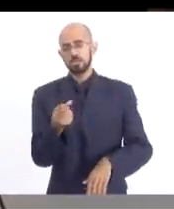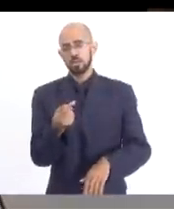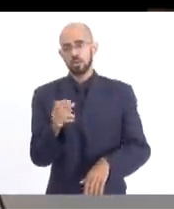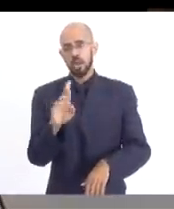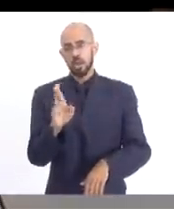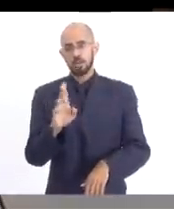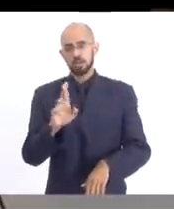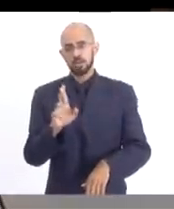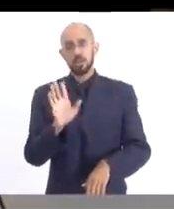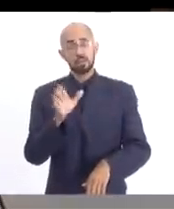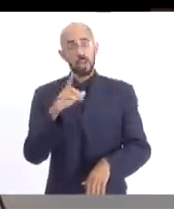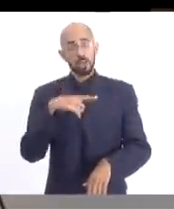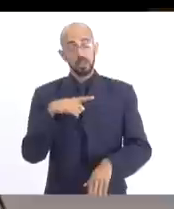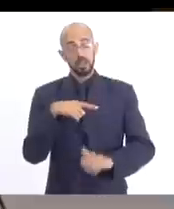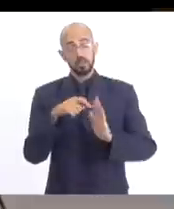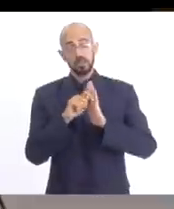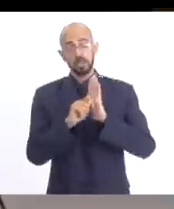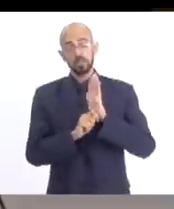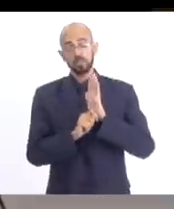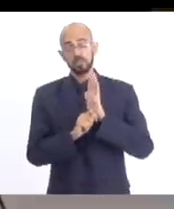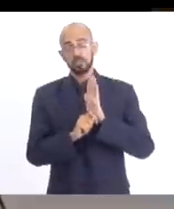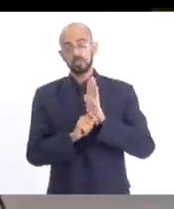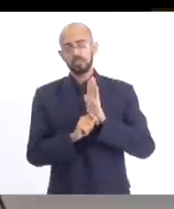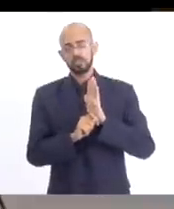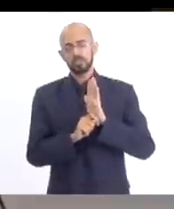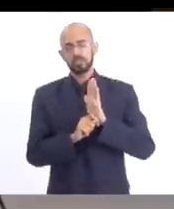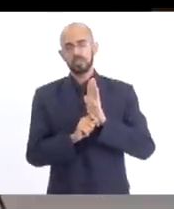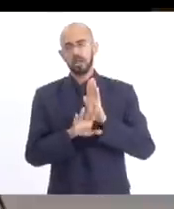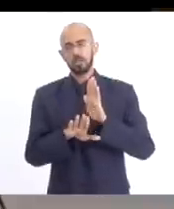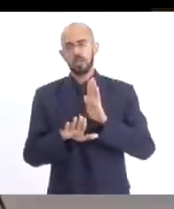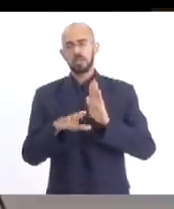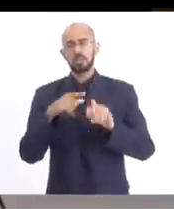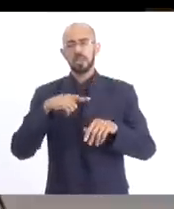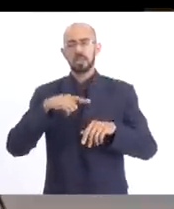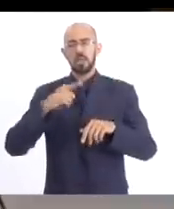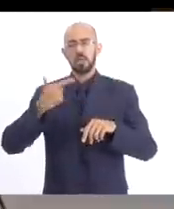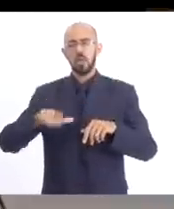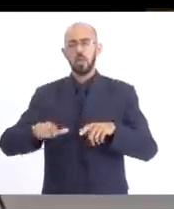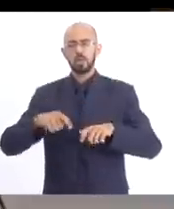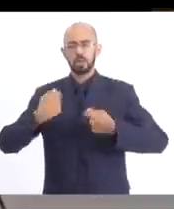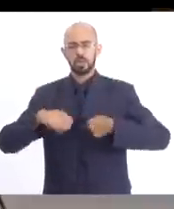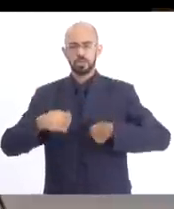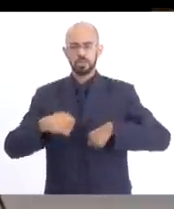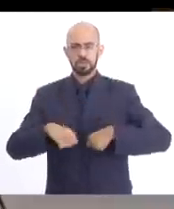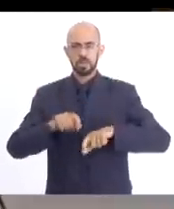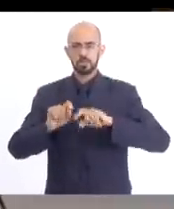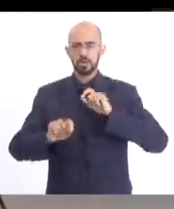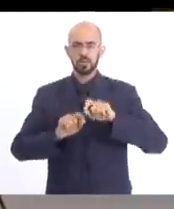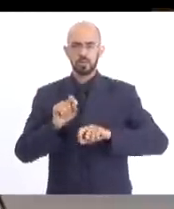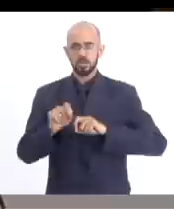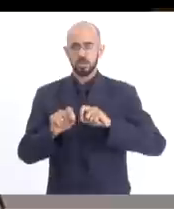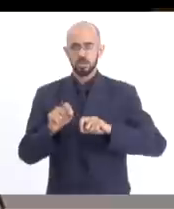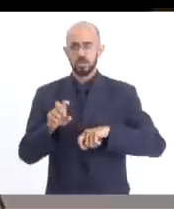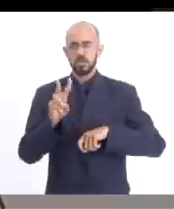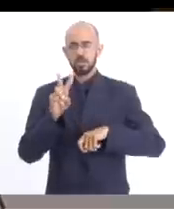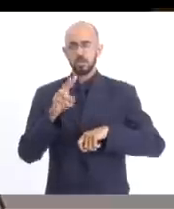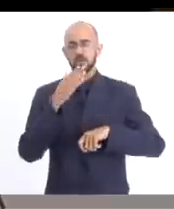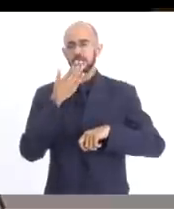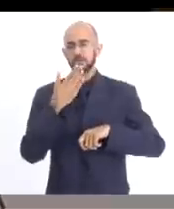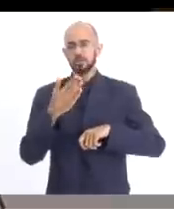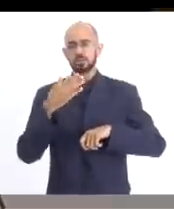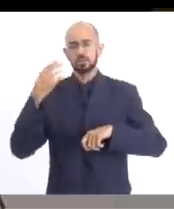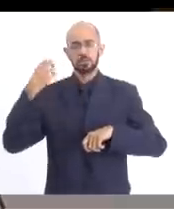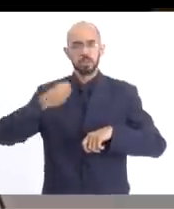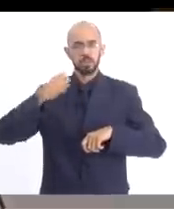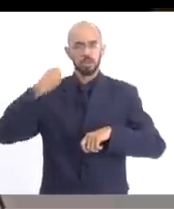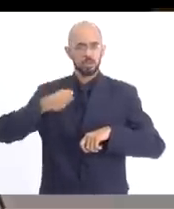do substitutivo. Mas aí existe uma outra demanda, que tem dois tipos de